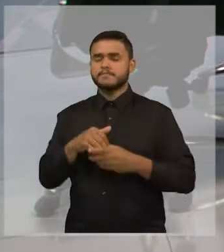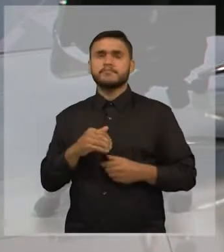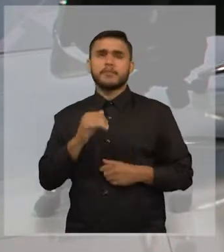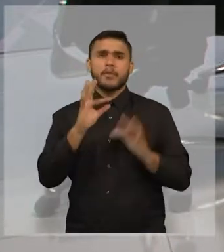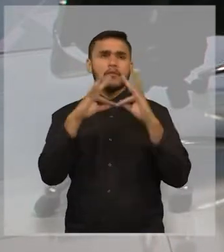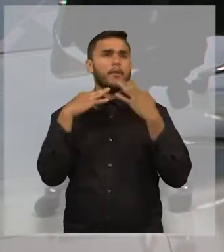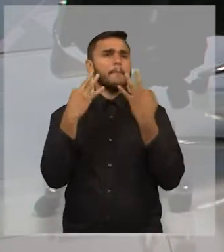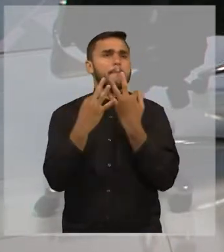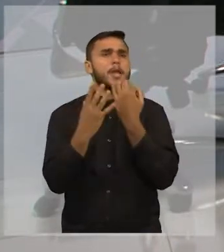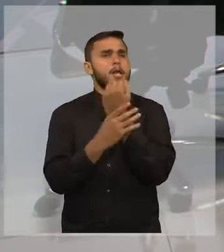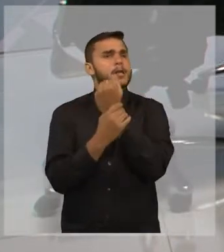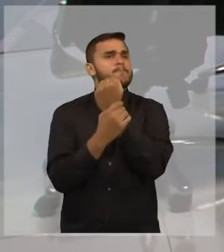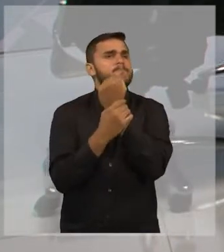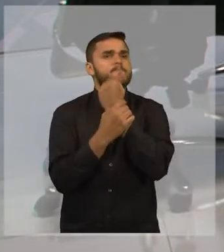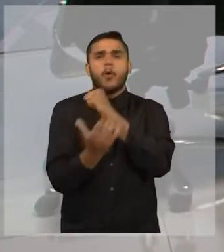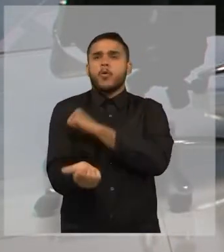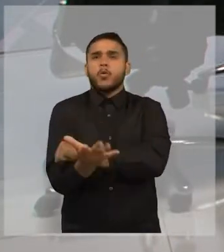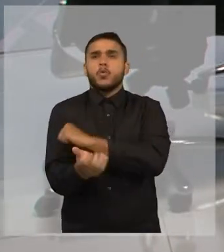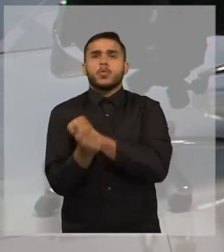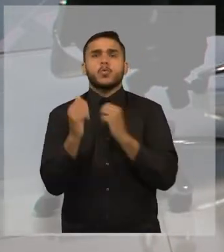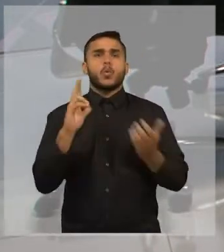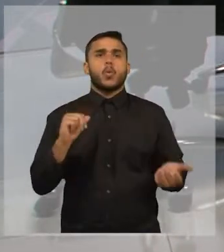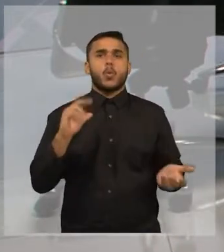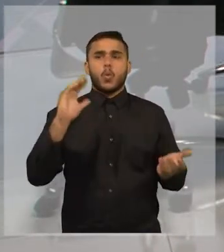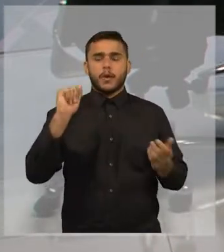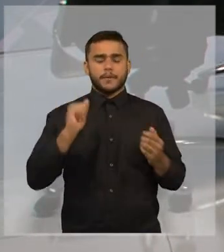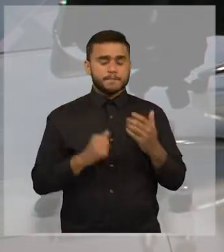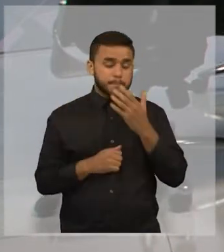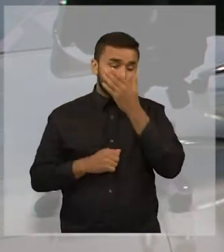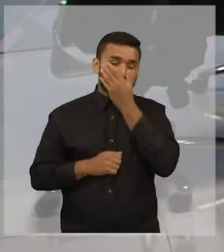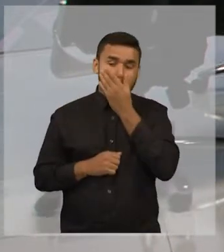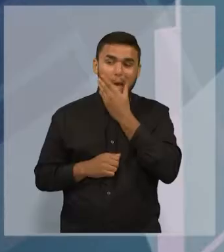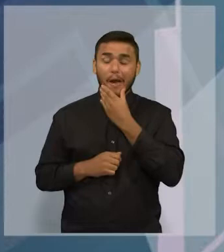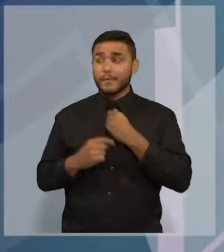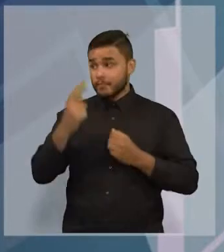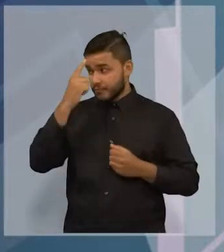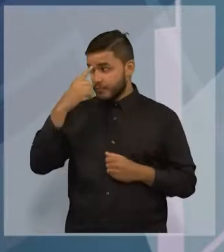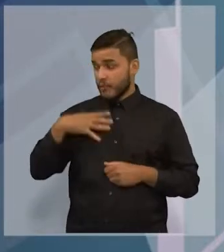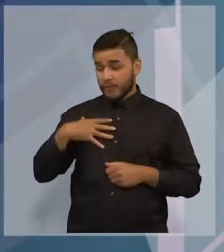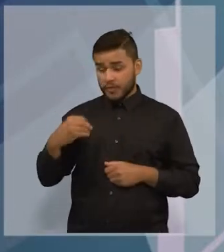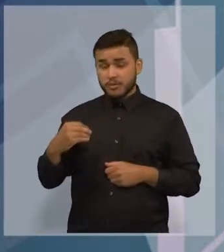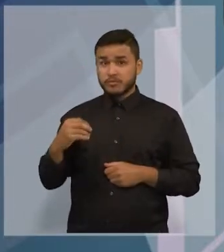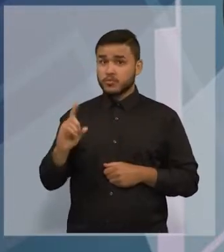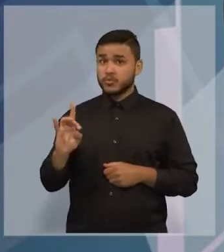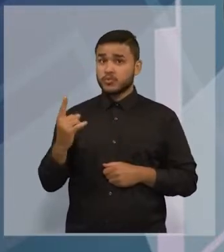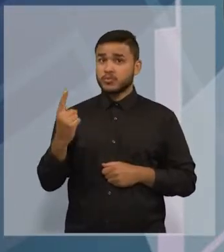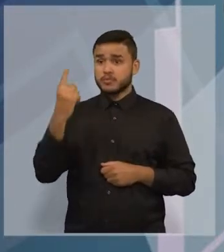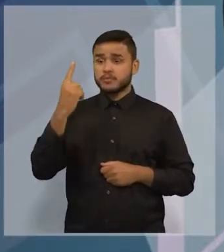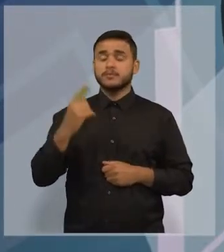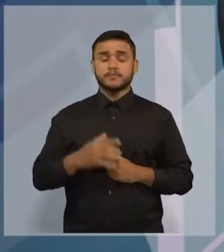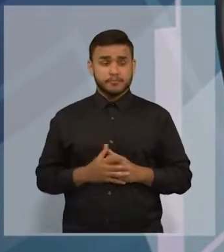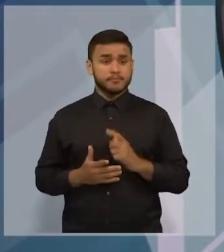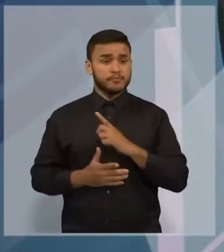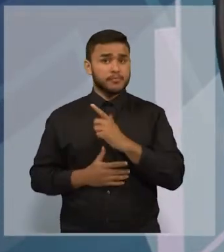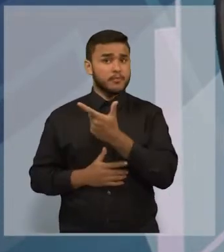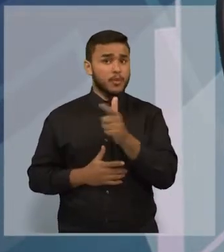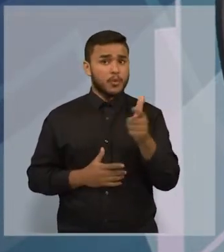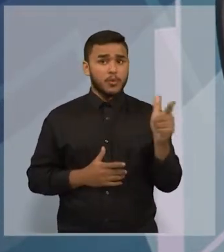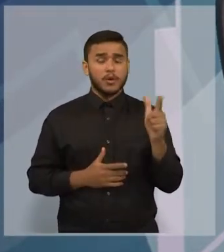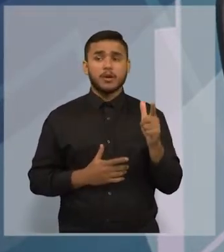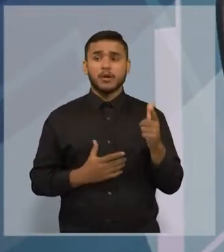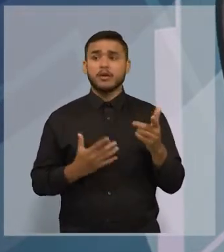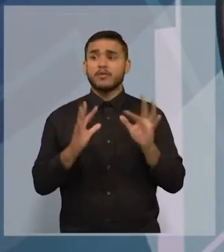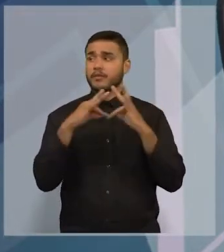que a família toda... E parece que há um envolvimento, não é só do